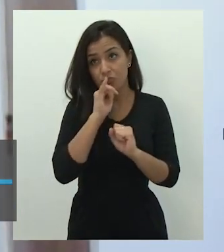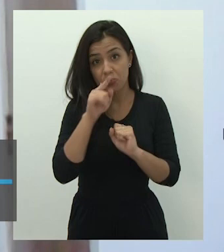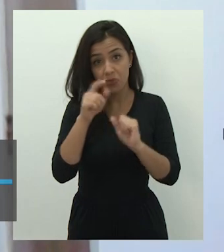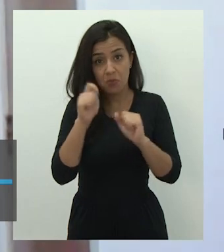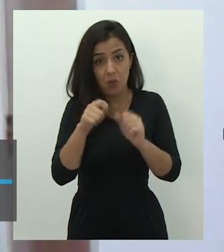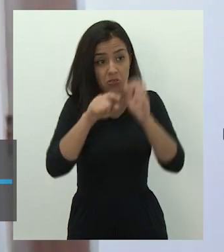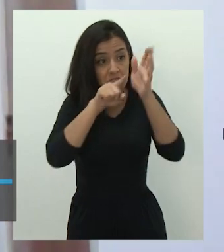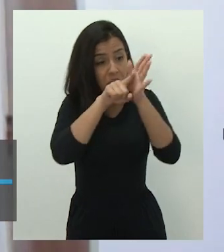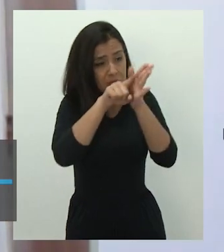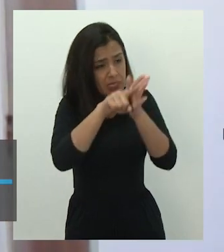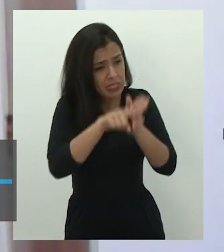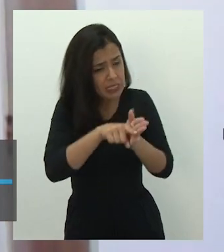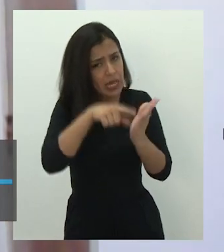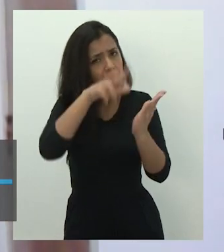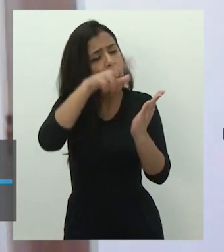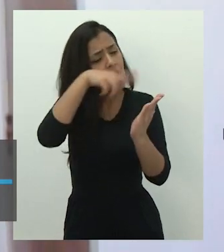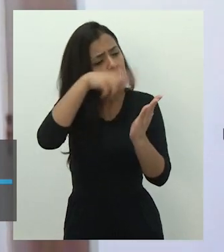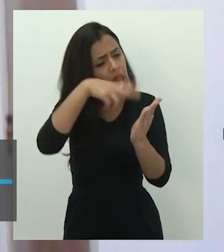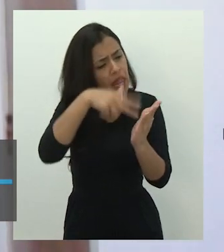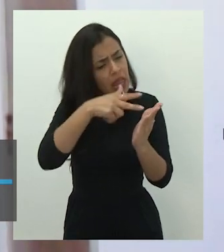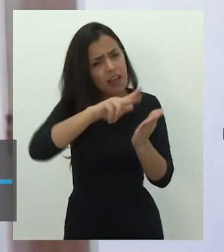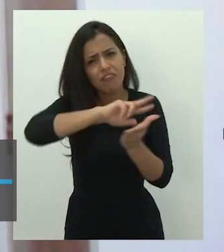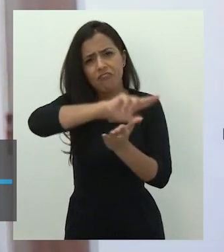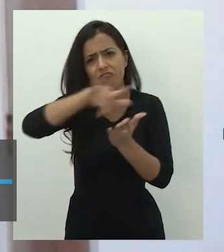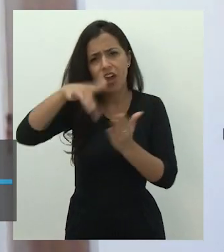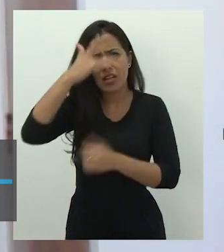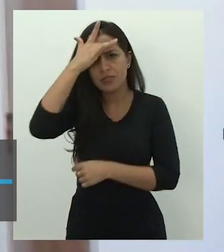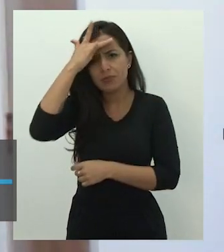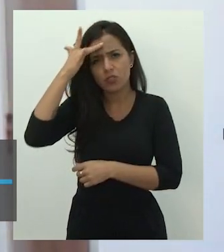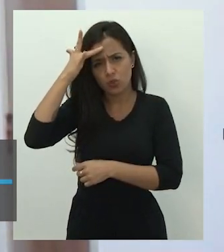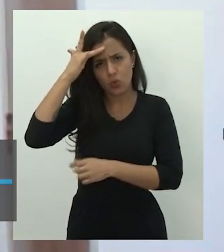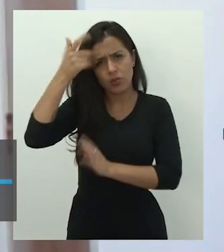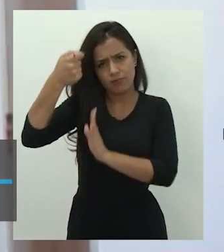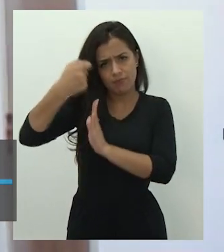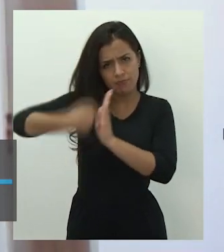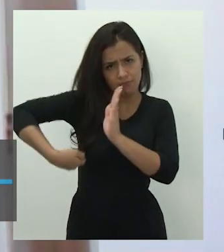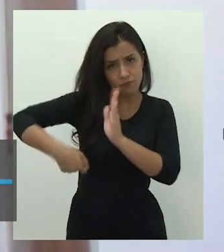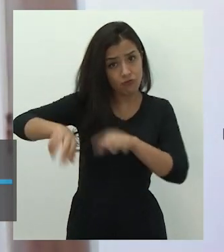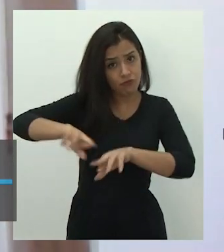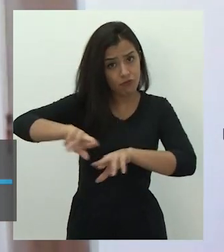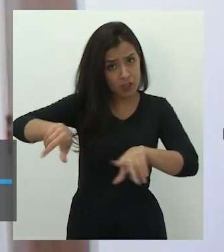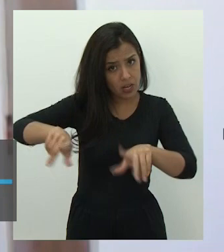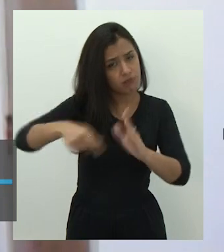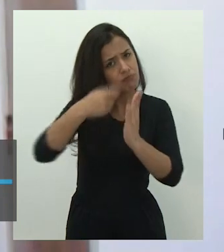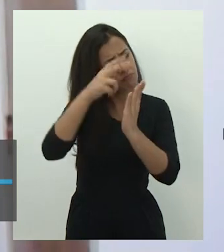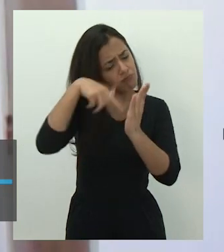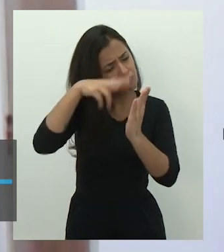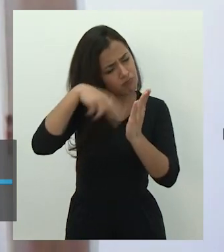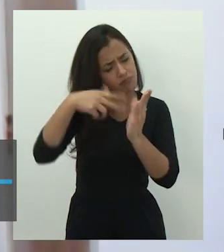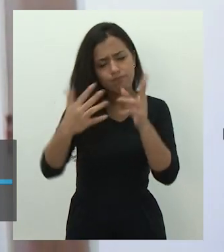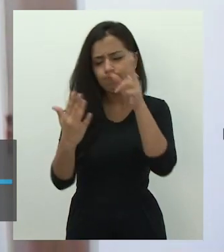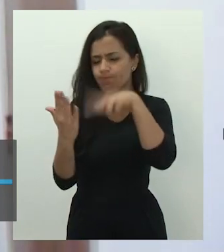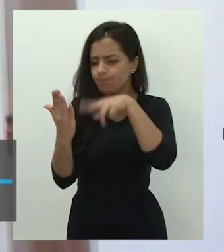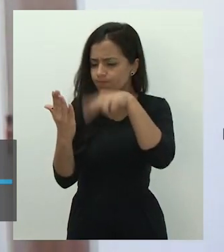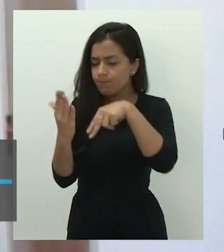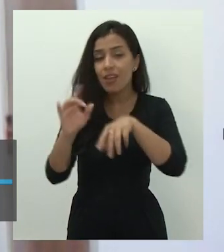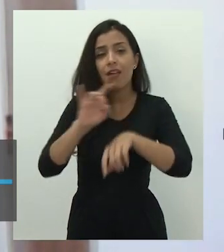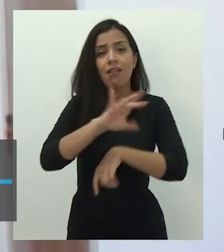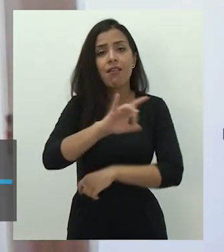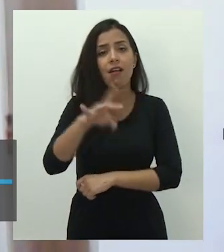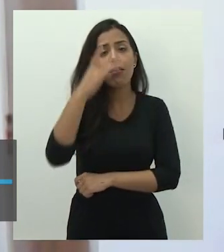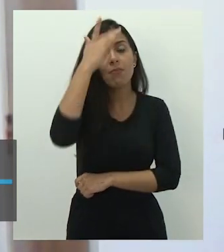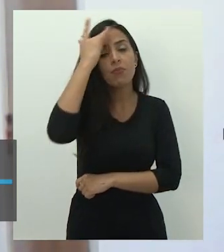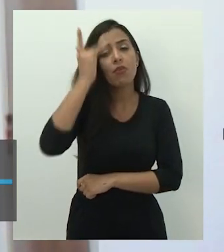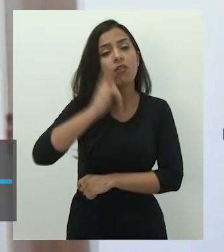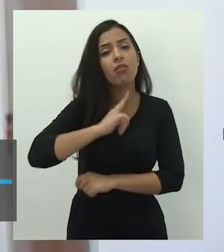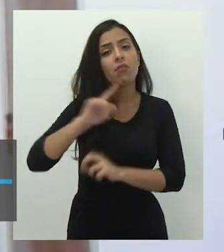isso e lê, faz a leitura de vários autores diferentes, a gente percebe que cada um deles tem uma